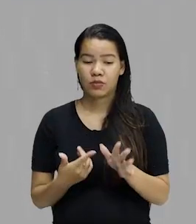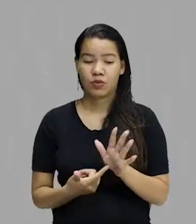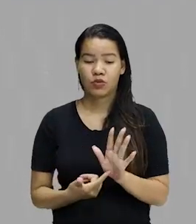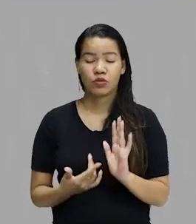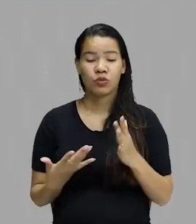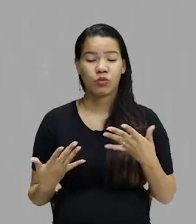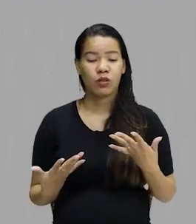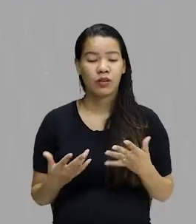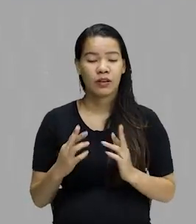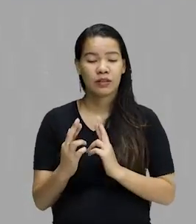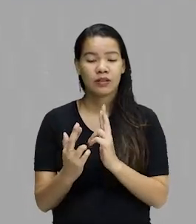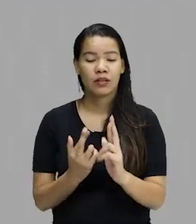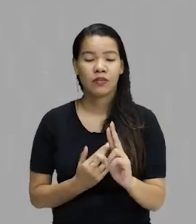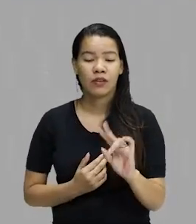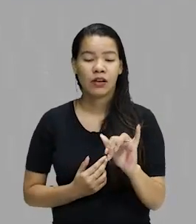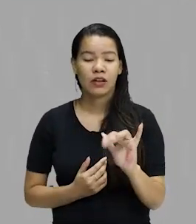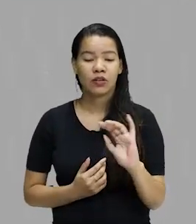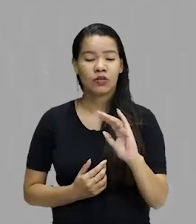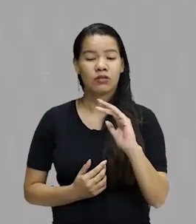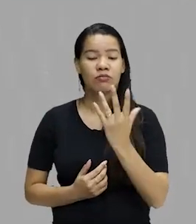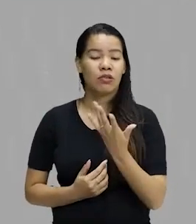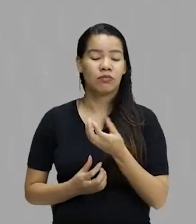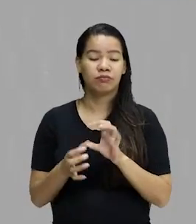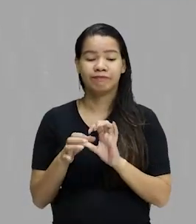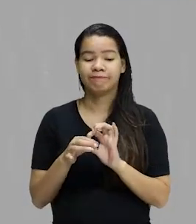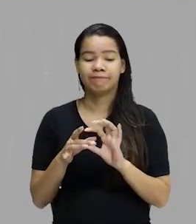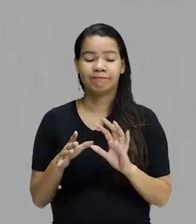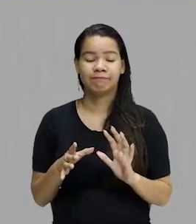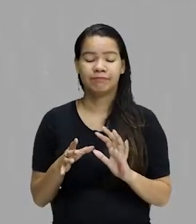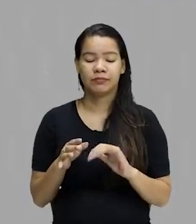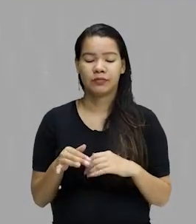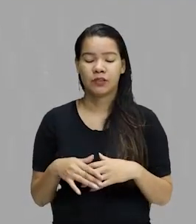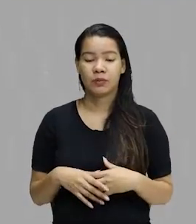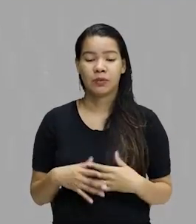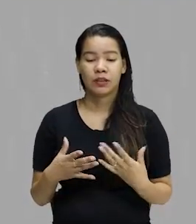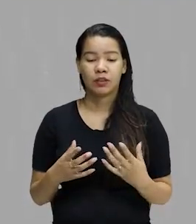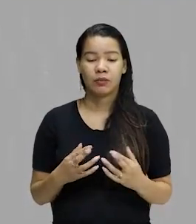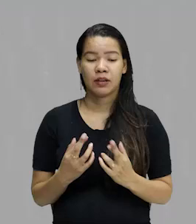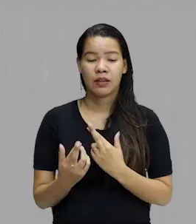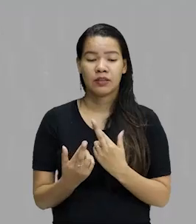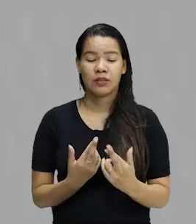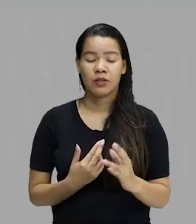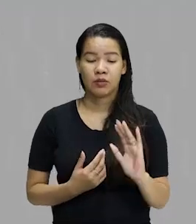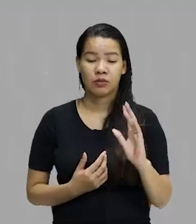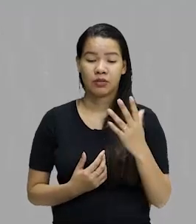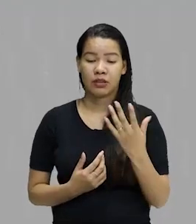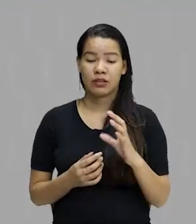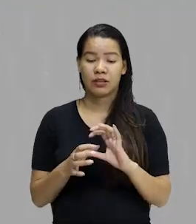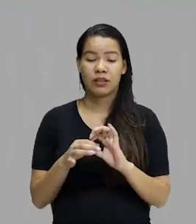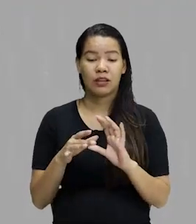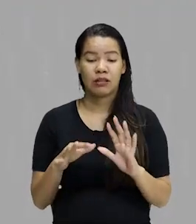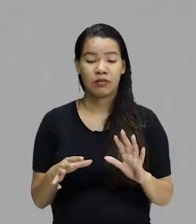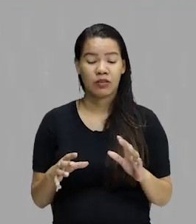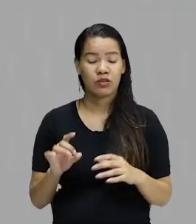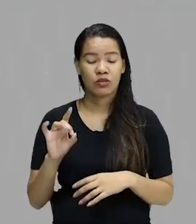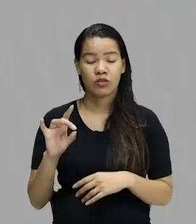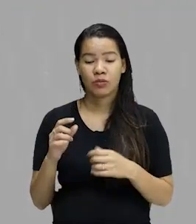espontaneamente. Turminha, para que uma reação possa ocorrer espontaneamente, ou seja, basta que a